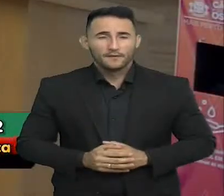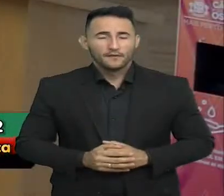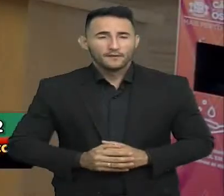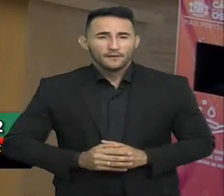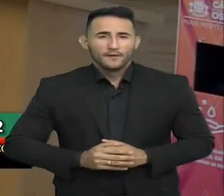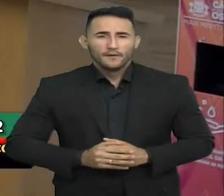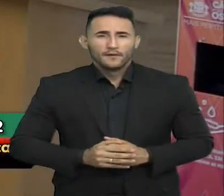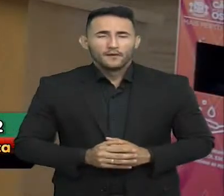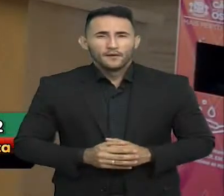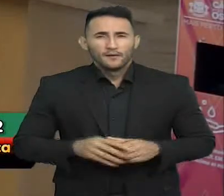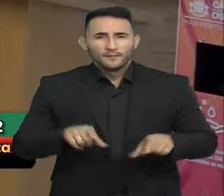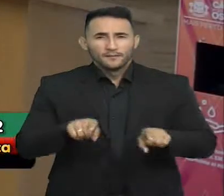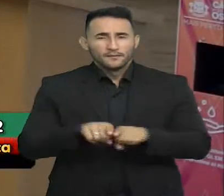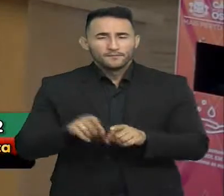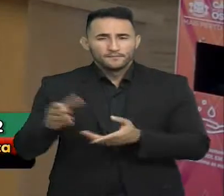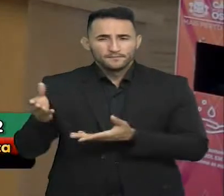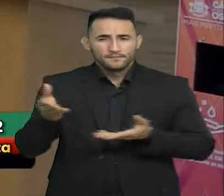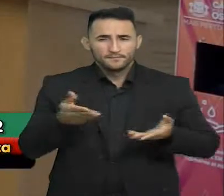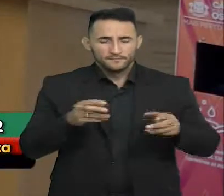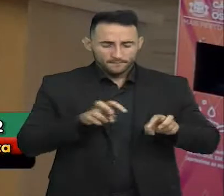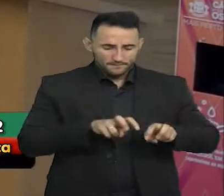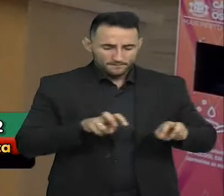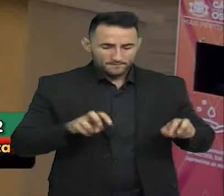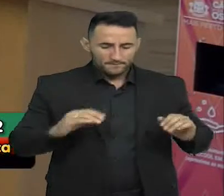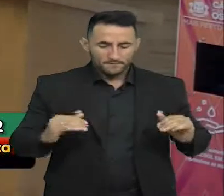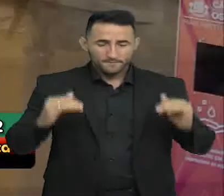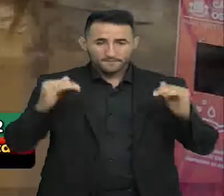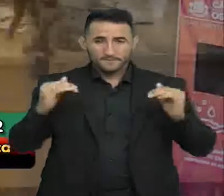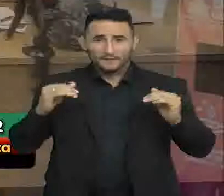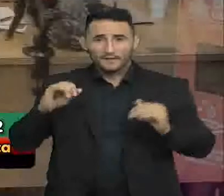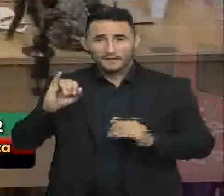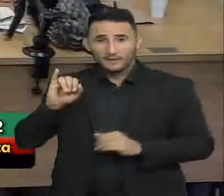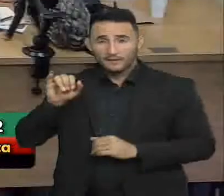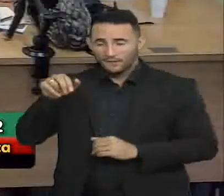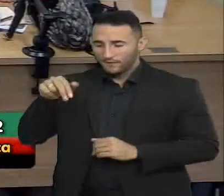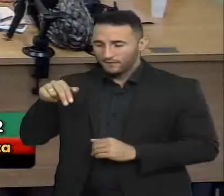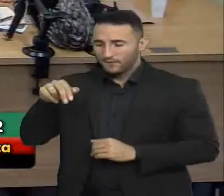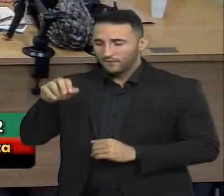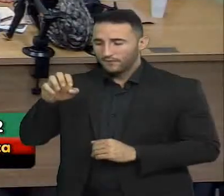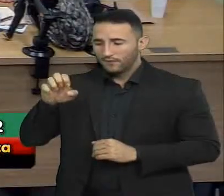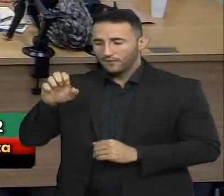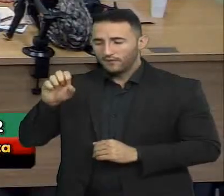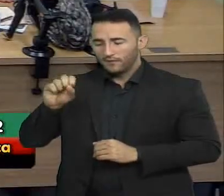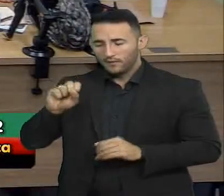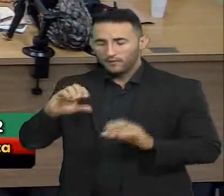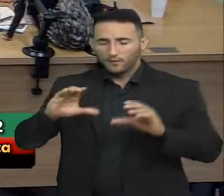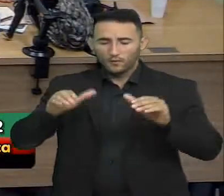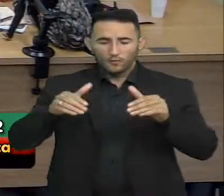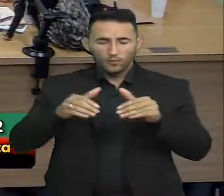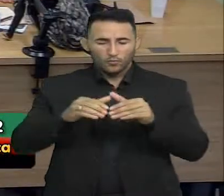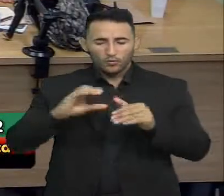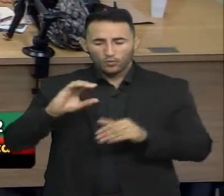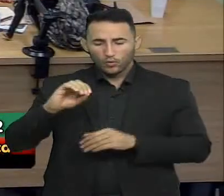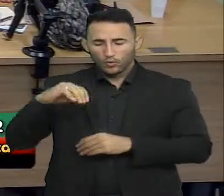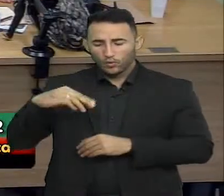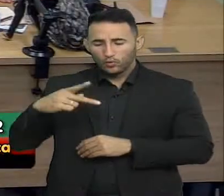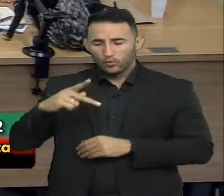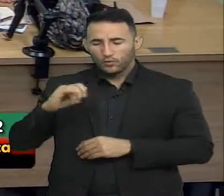Eu gostaria de chamar aqui para compor a mesa a Inês, a mãe Inês, do Compir. Por